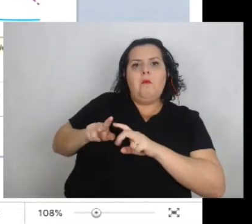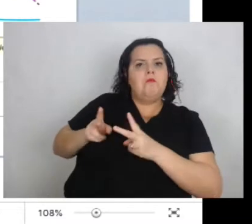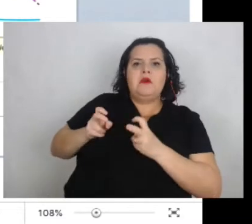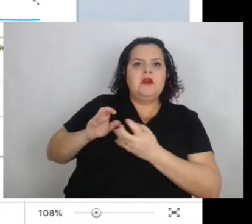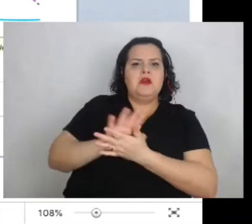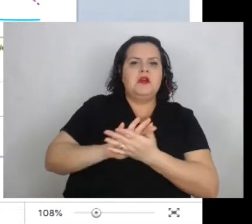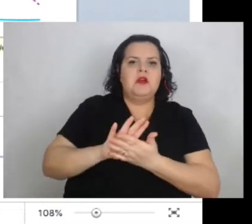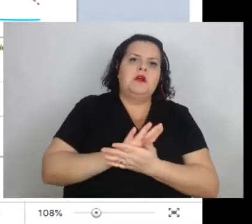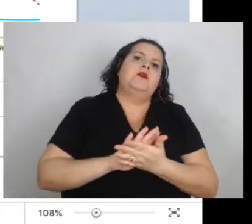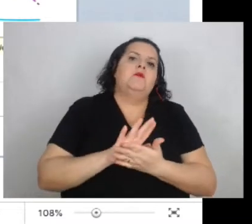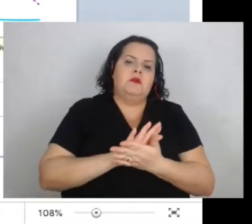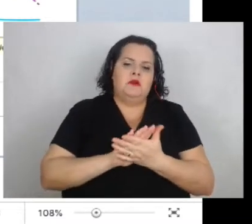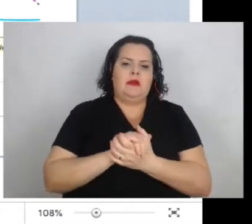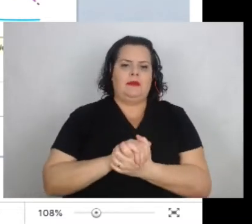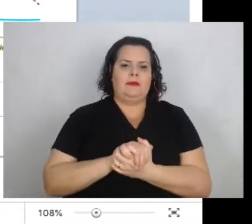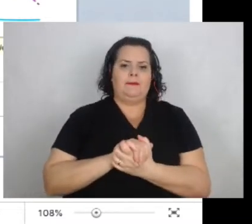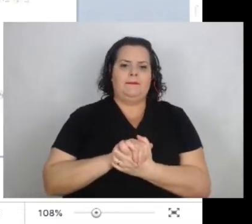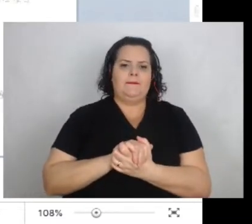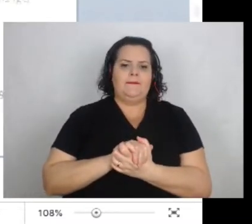ser comentados.